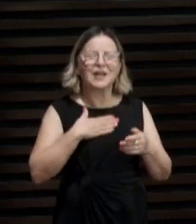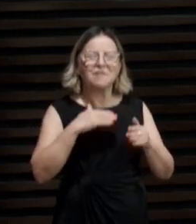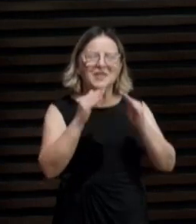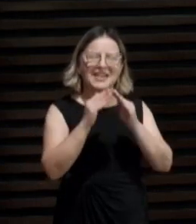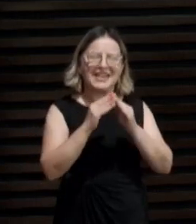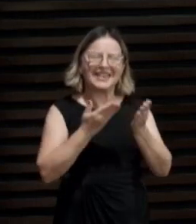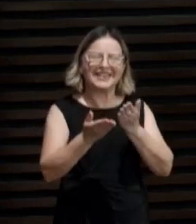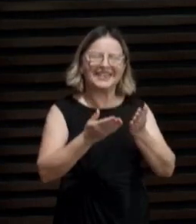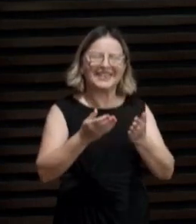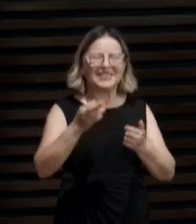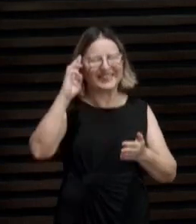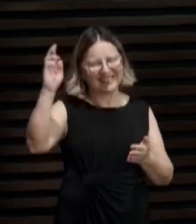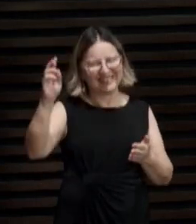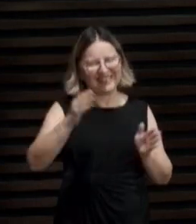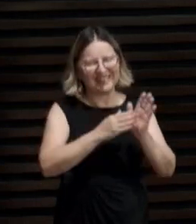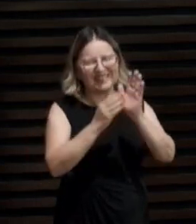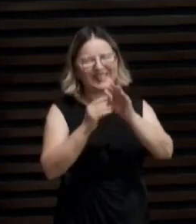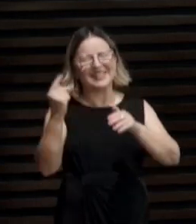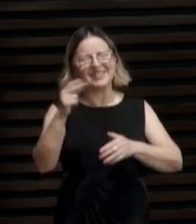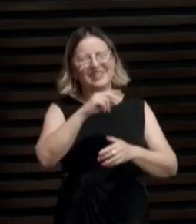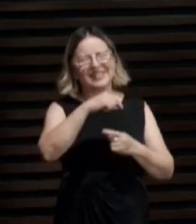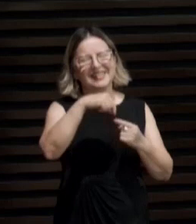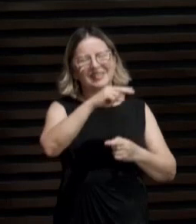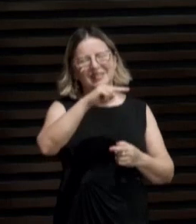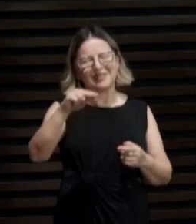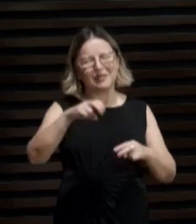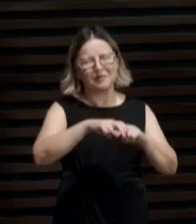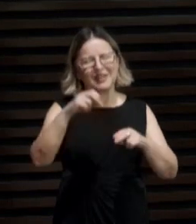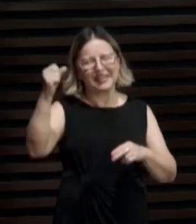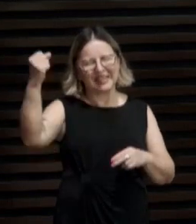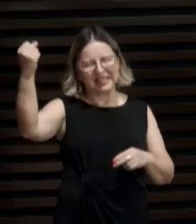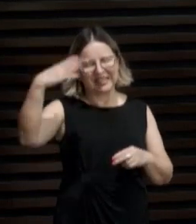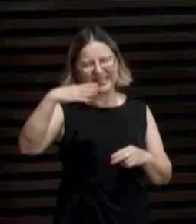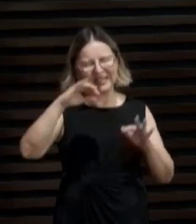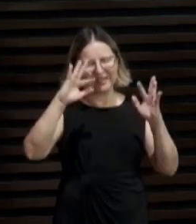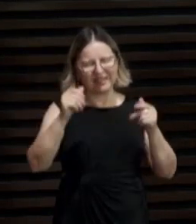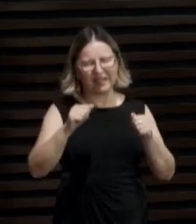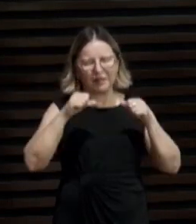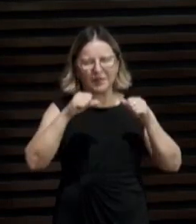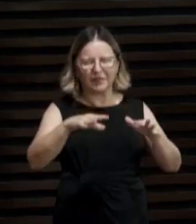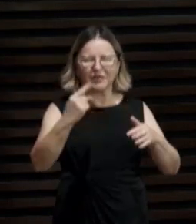santo nome, por esta graça maravilhosa que nos alcançou. Abençoa, Pai, a Tua igreja.